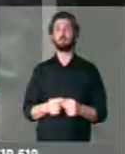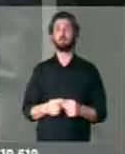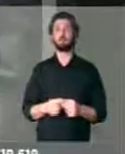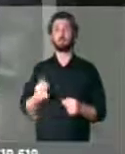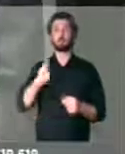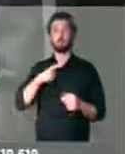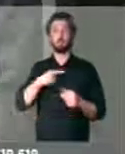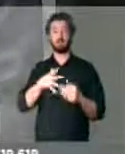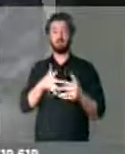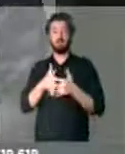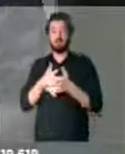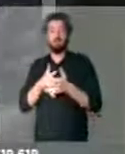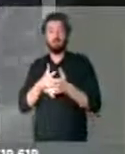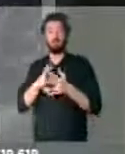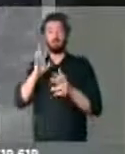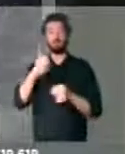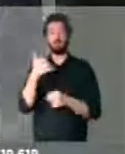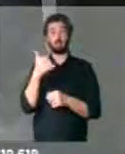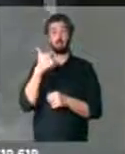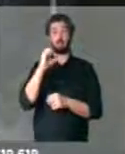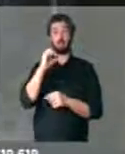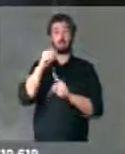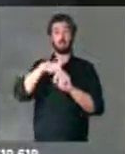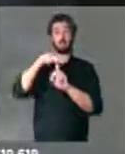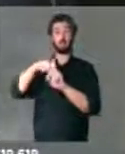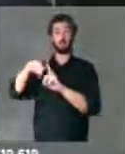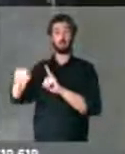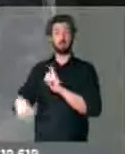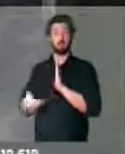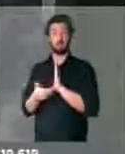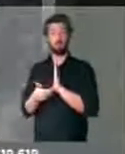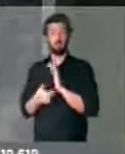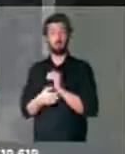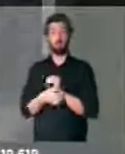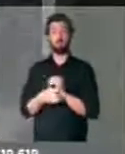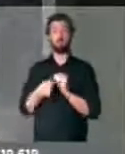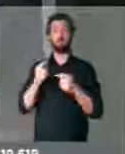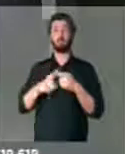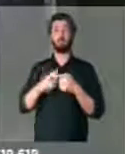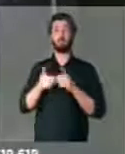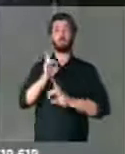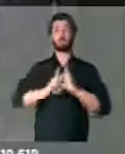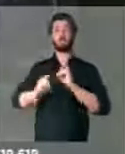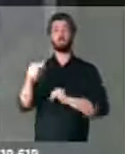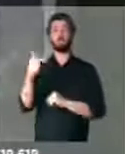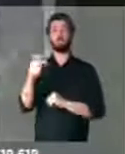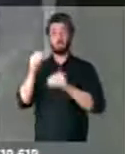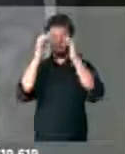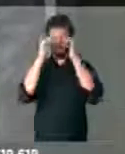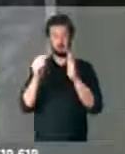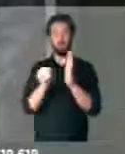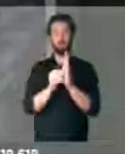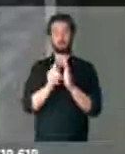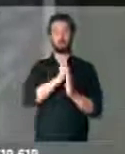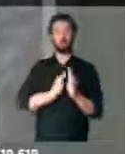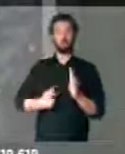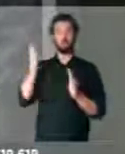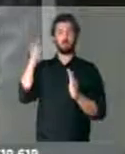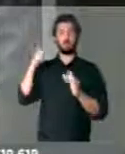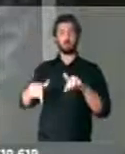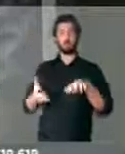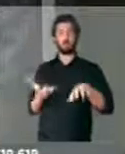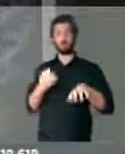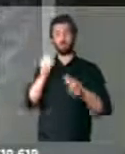estava atravancada há mais de 10 meses na Câmara Federal por falta de diálogo e respeito do governo anterior com o